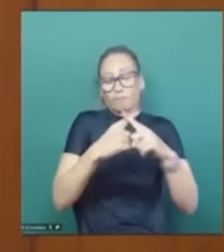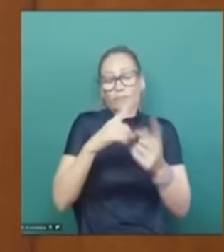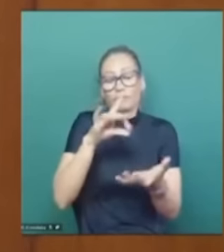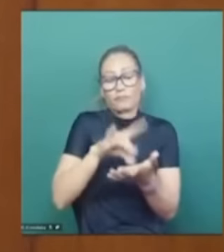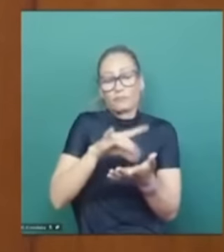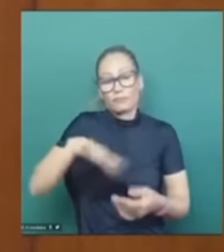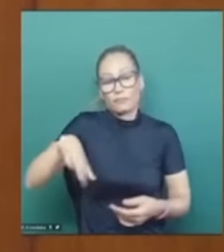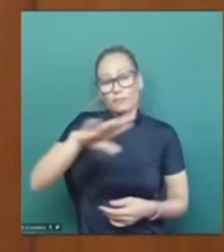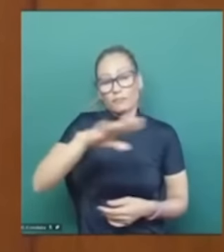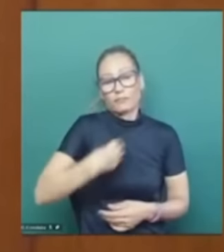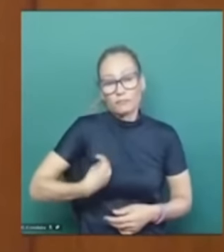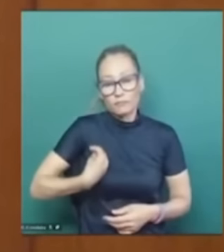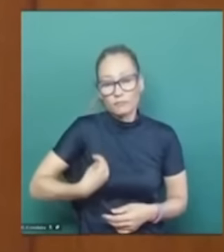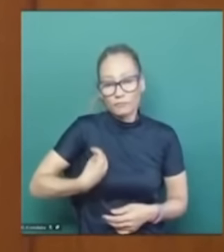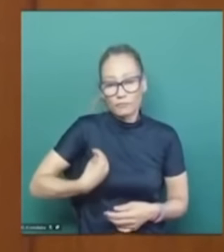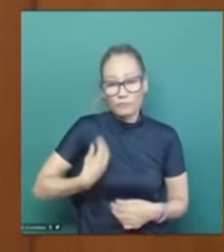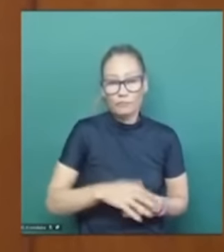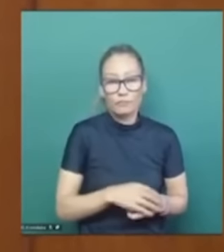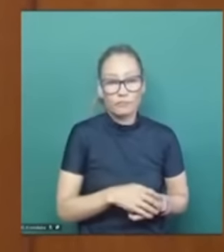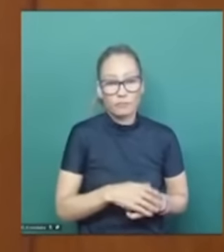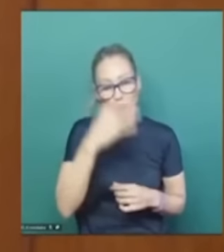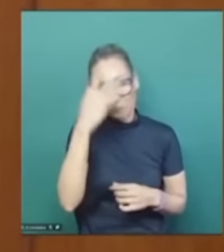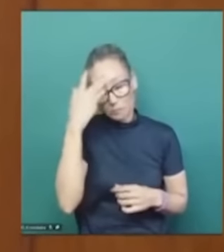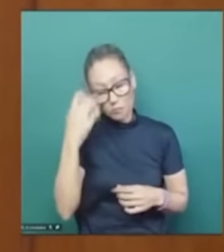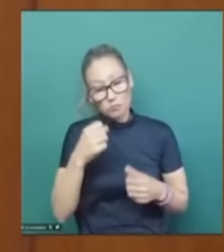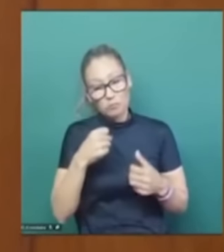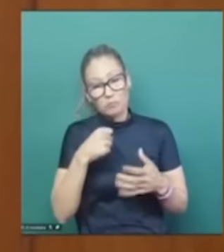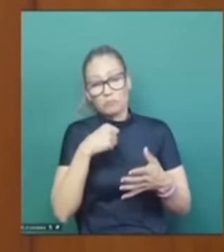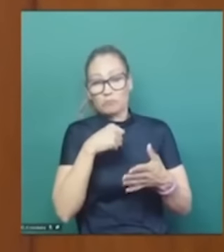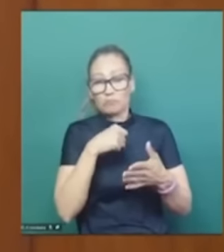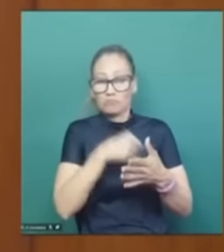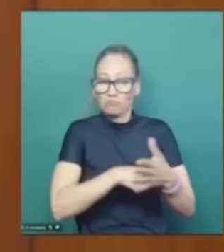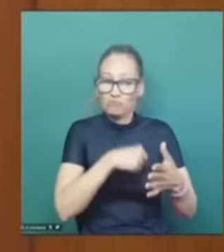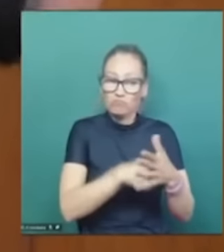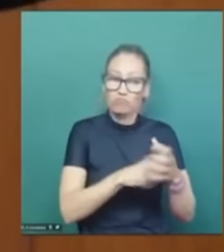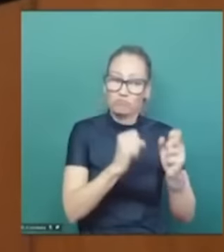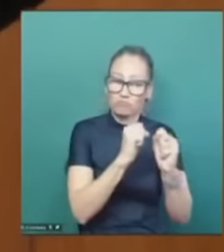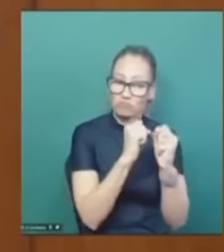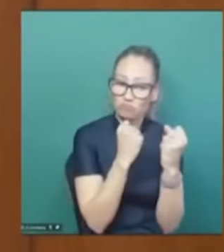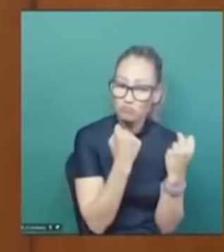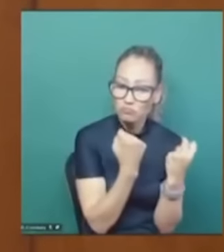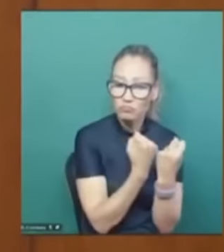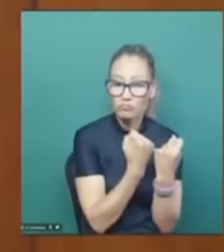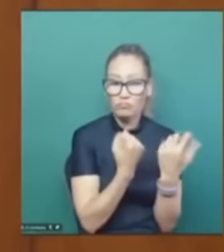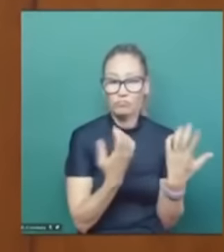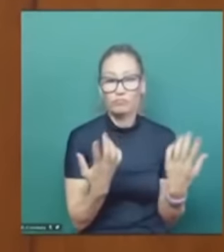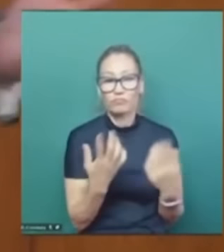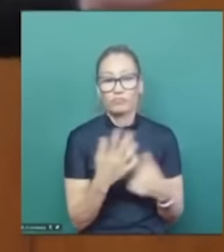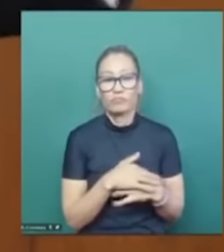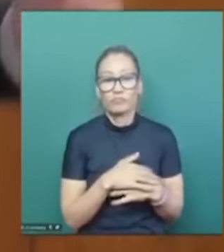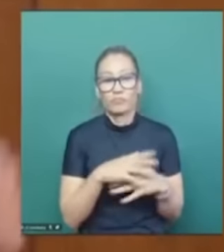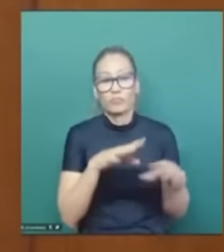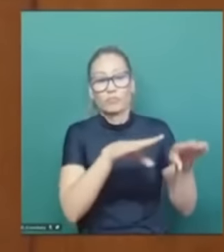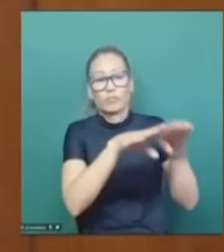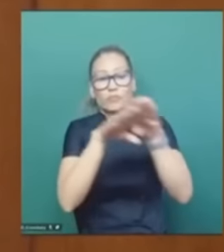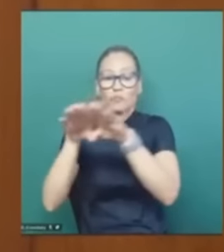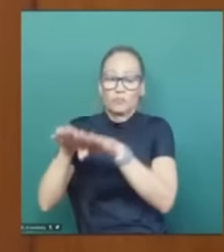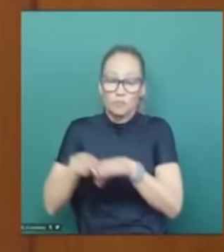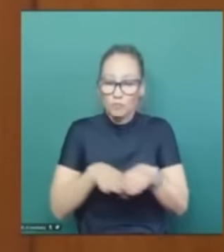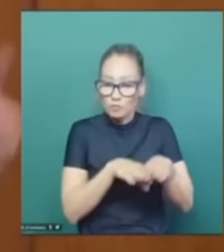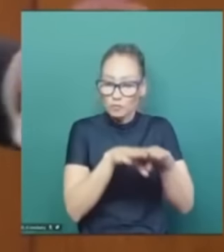típico daqueles que defendem veementemente o socialismo, a universalização do todo e o descompasso da força